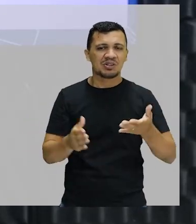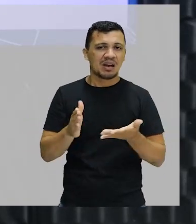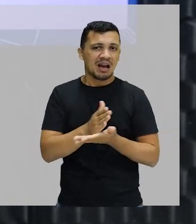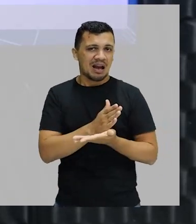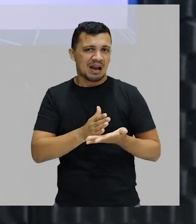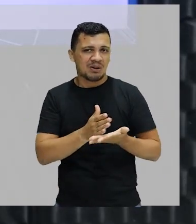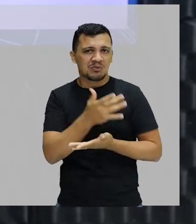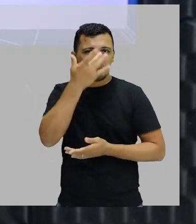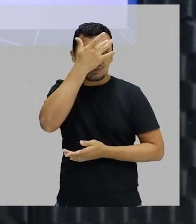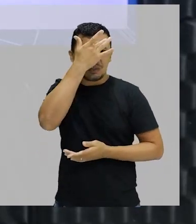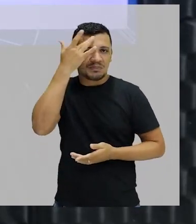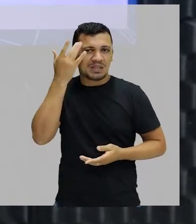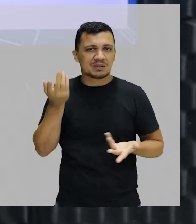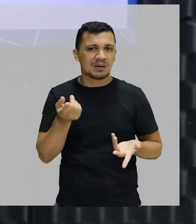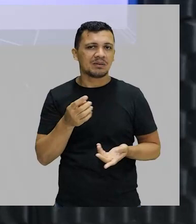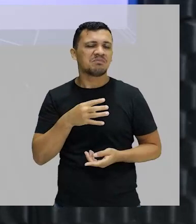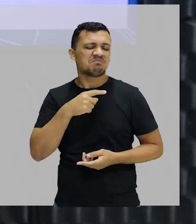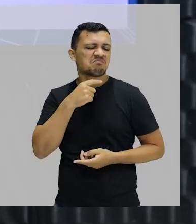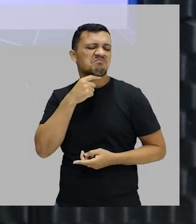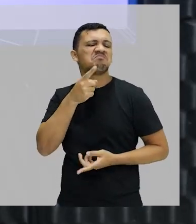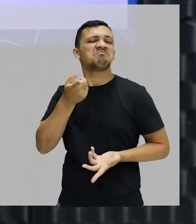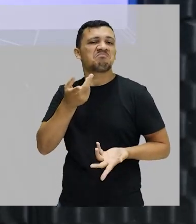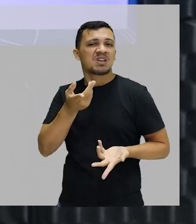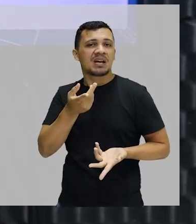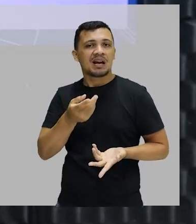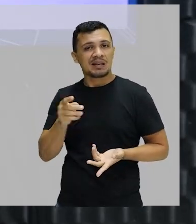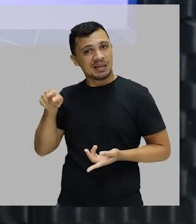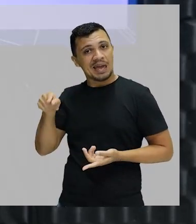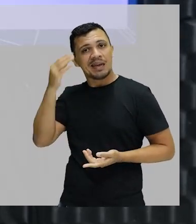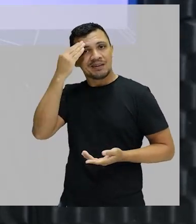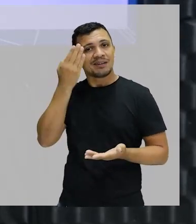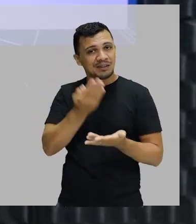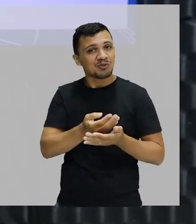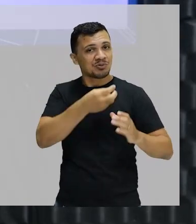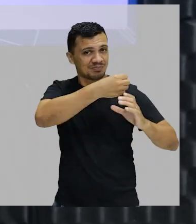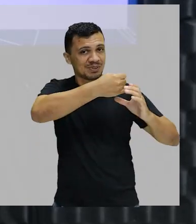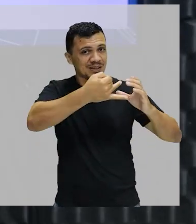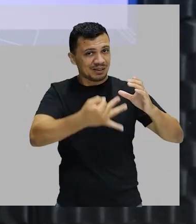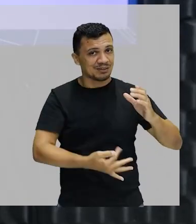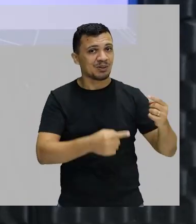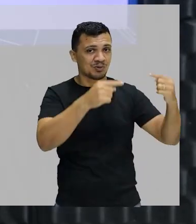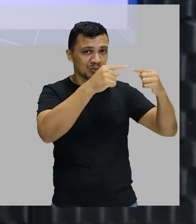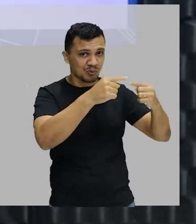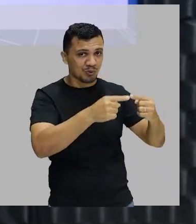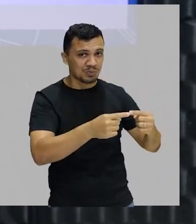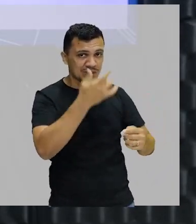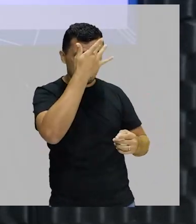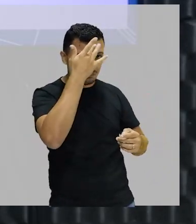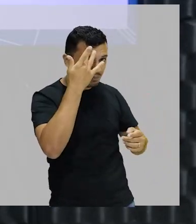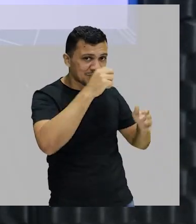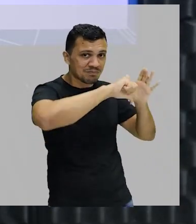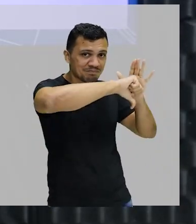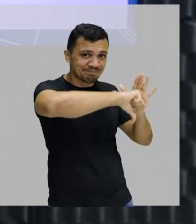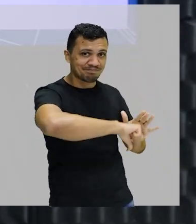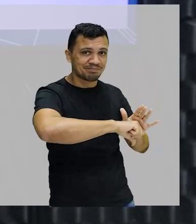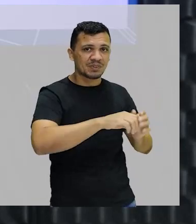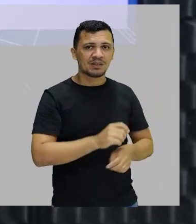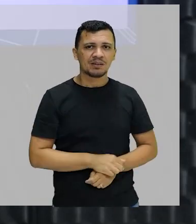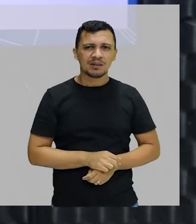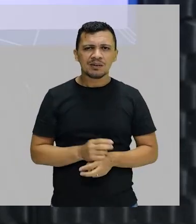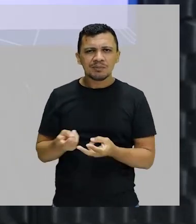excessiva, que ele acredita que seja uma característica do delinquente, do criminoso, entre outras características também. Então percebe que Lombroso